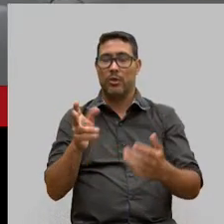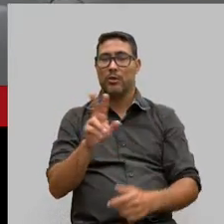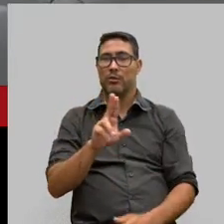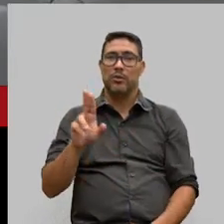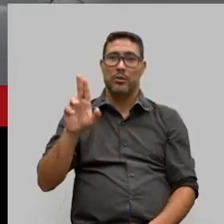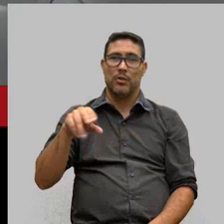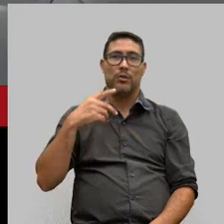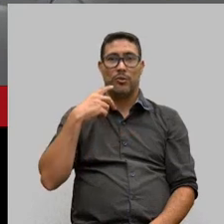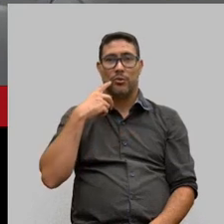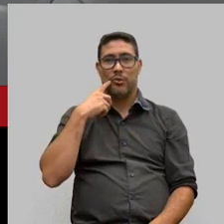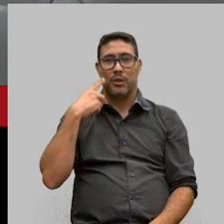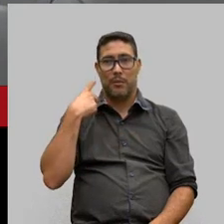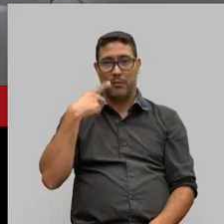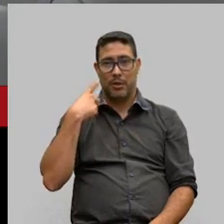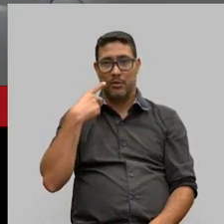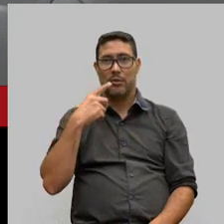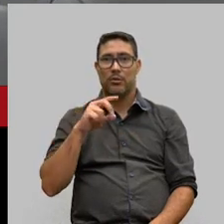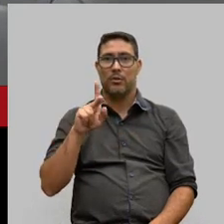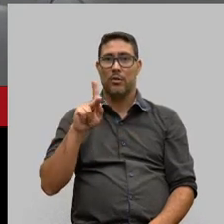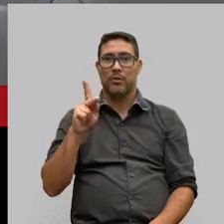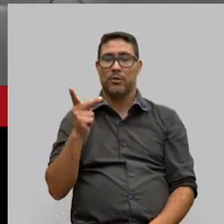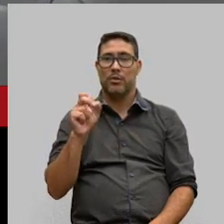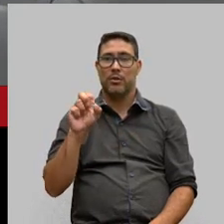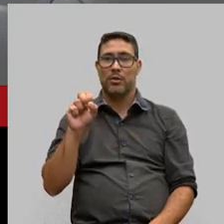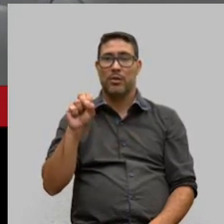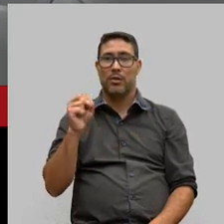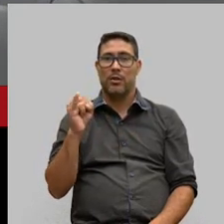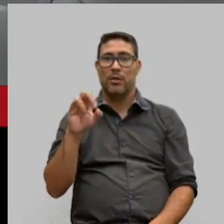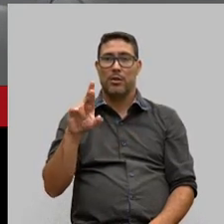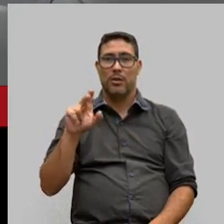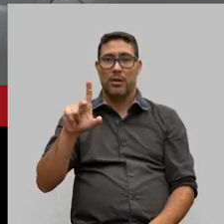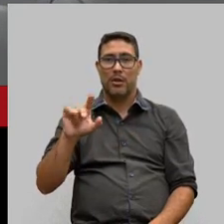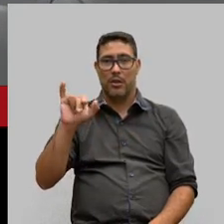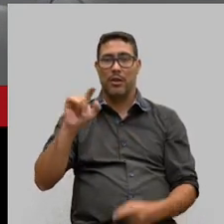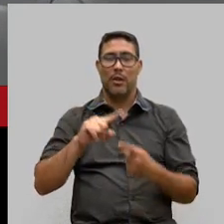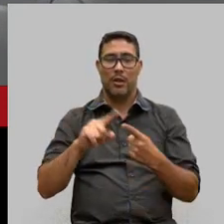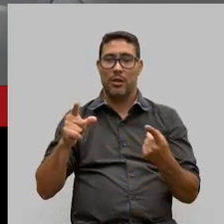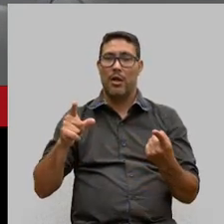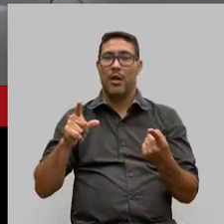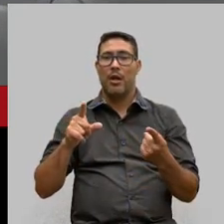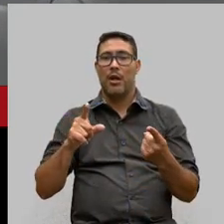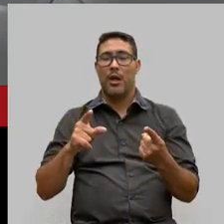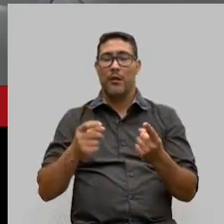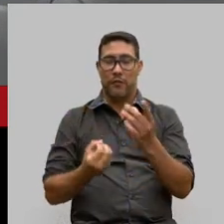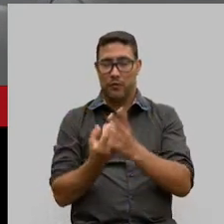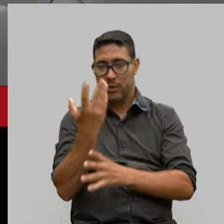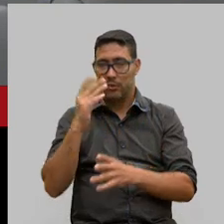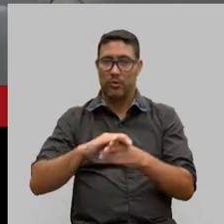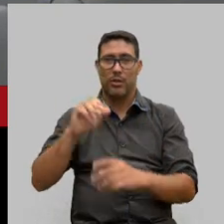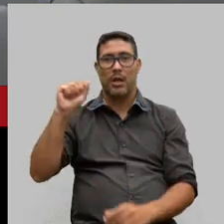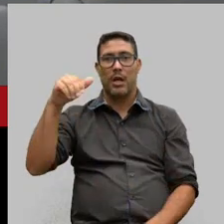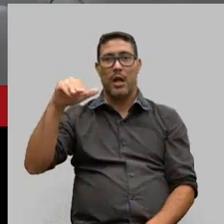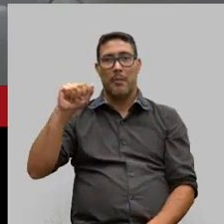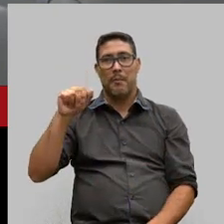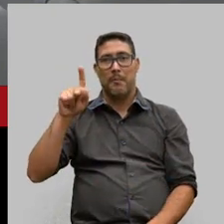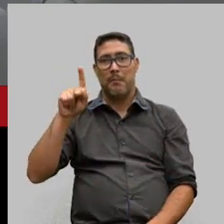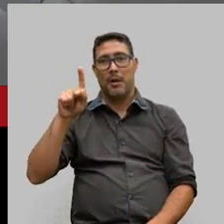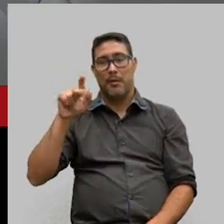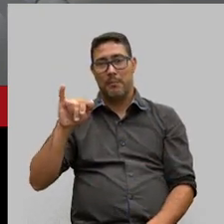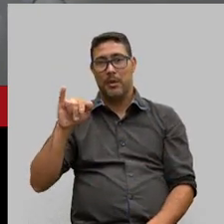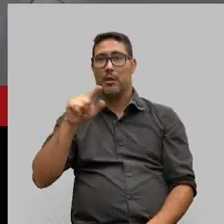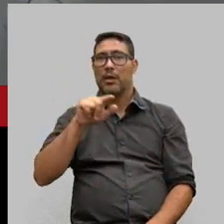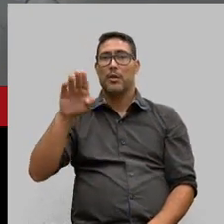Silveira bom sou shirle Gava fundadora da mab Associação de mães dos amigos do autista de